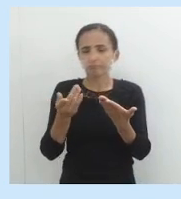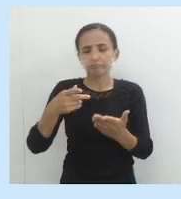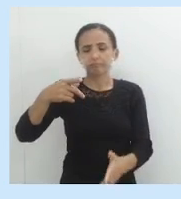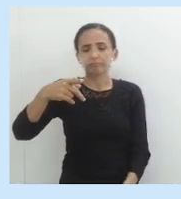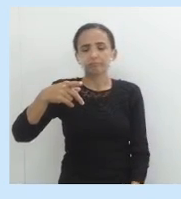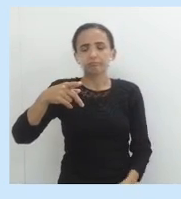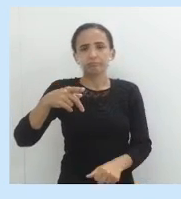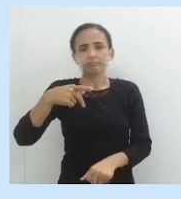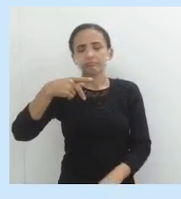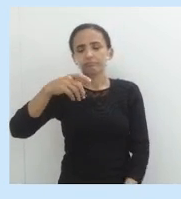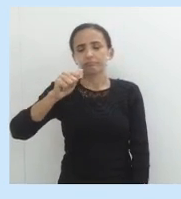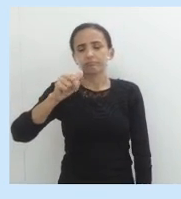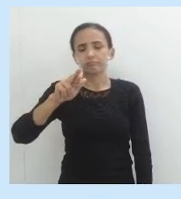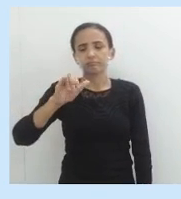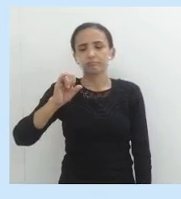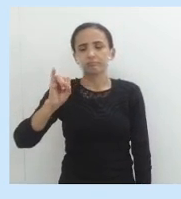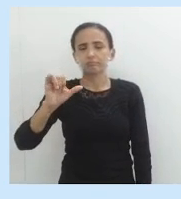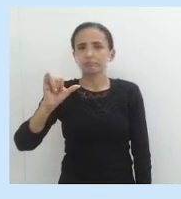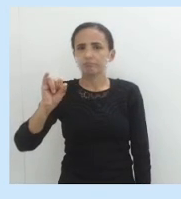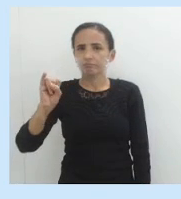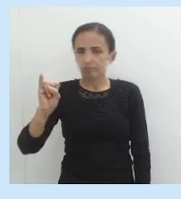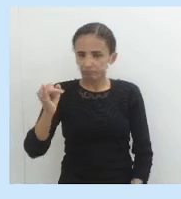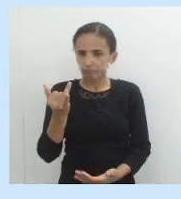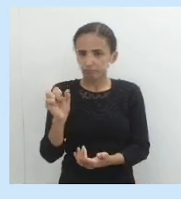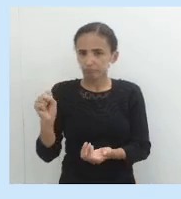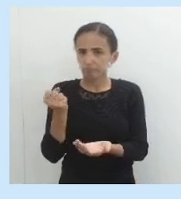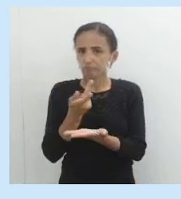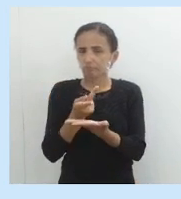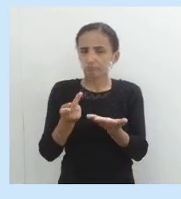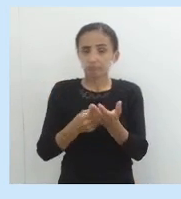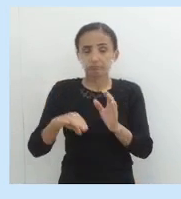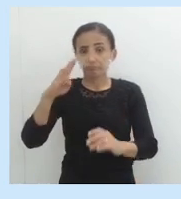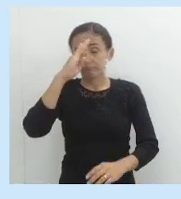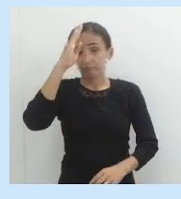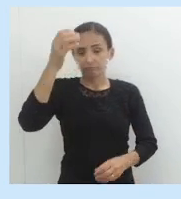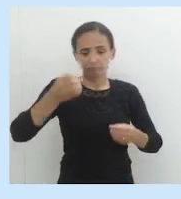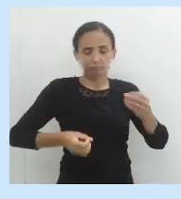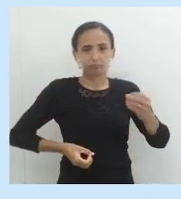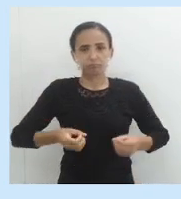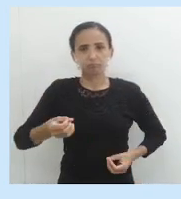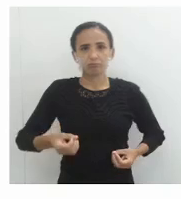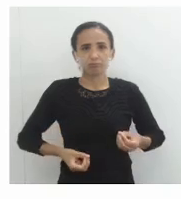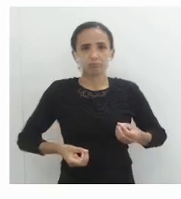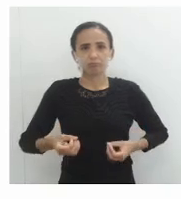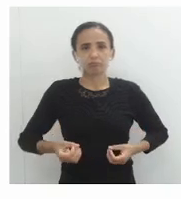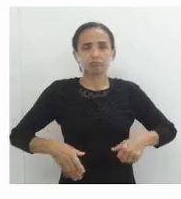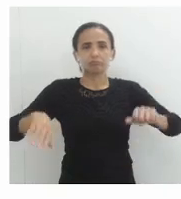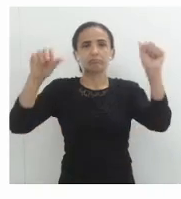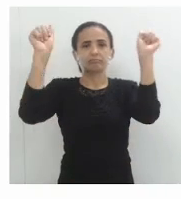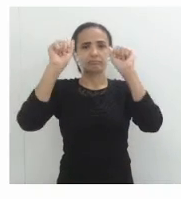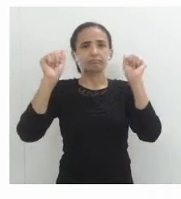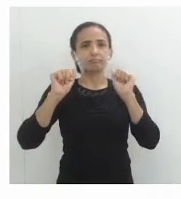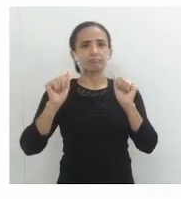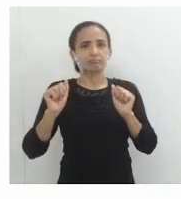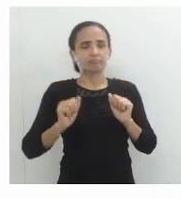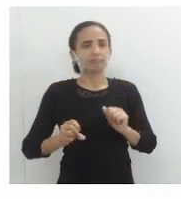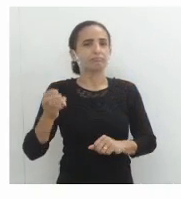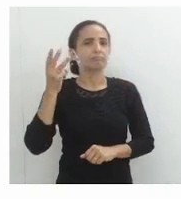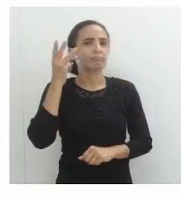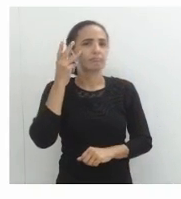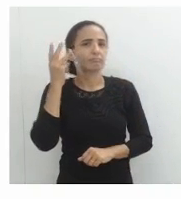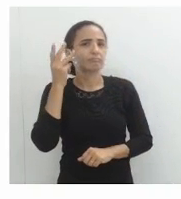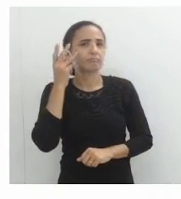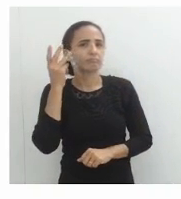parada certa das pessoas ir lá, porque lá tem as principais obras de arte do mundo, né, da história. E também tem o Teatro Globe, também